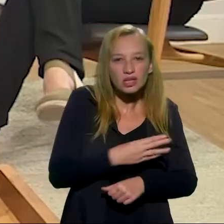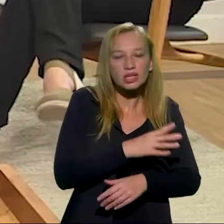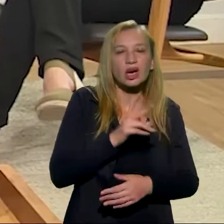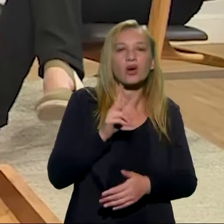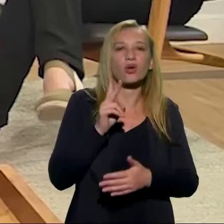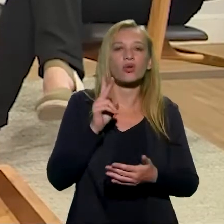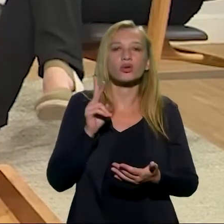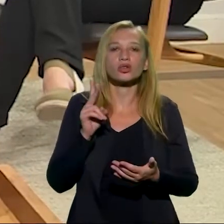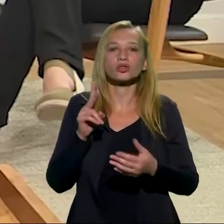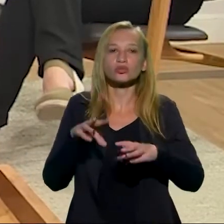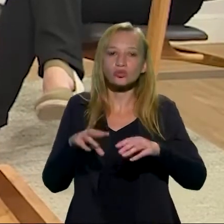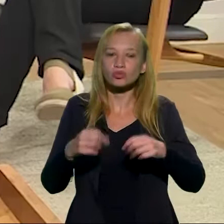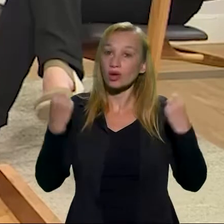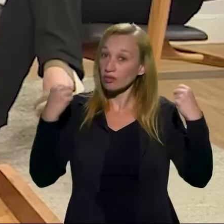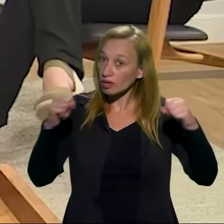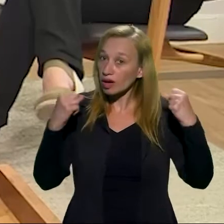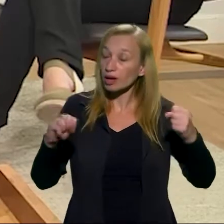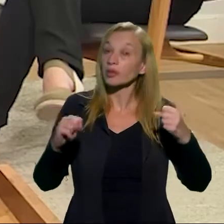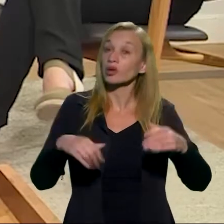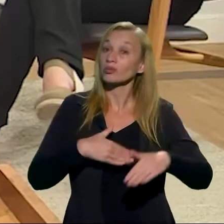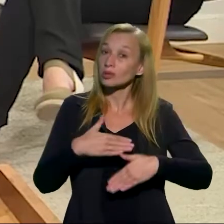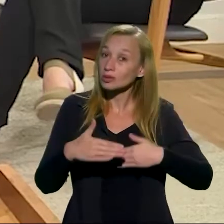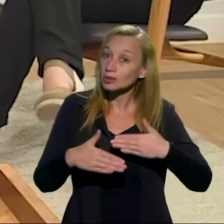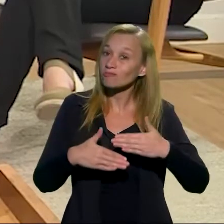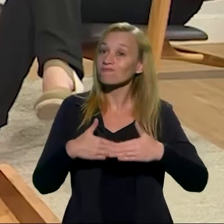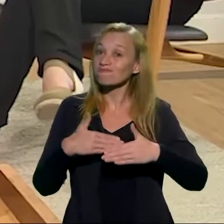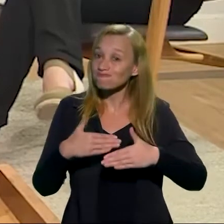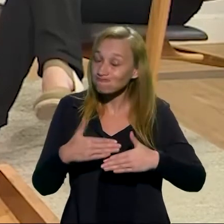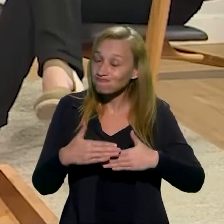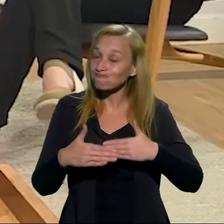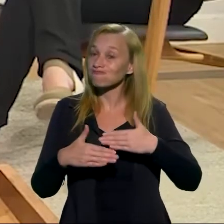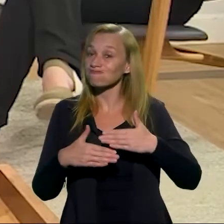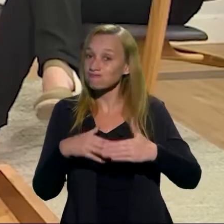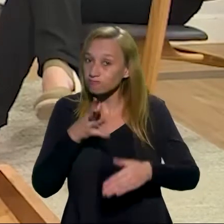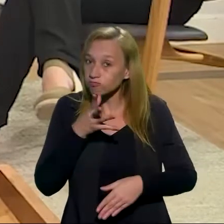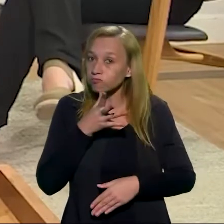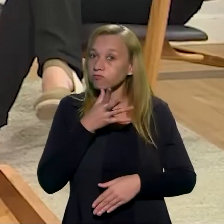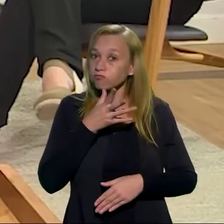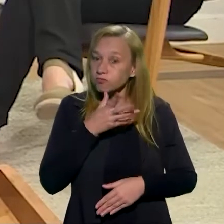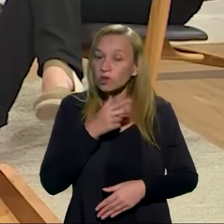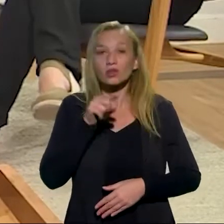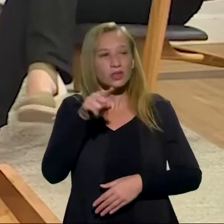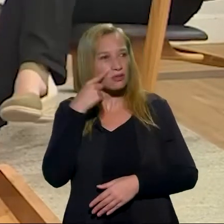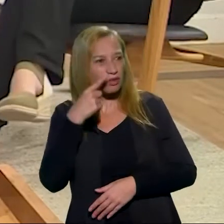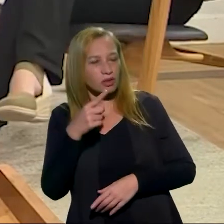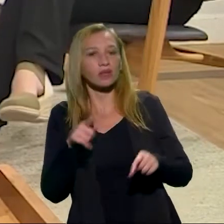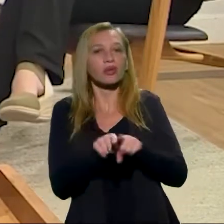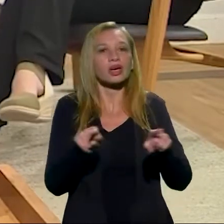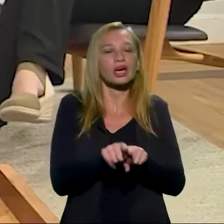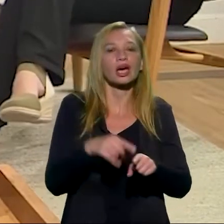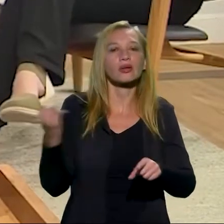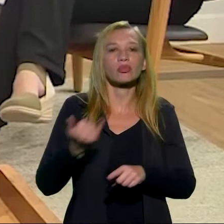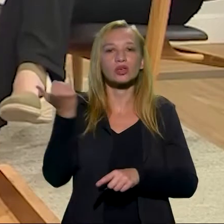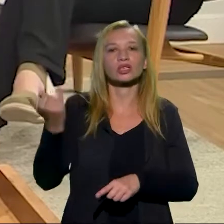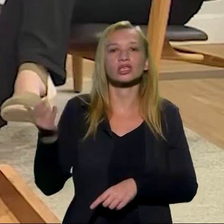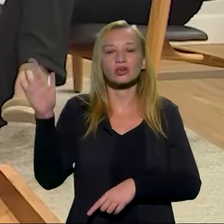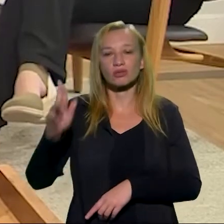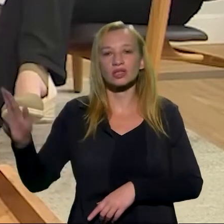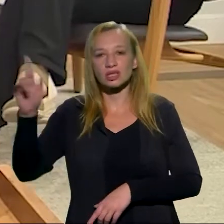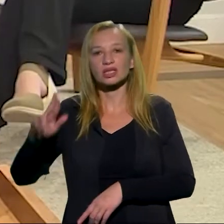mesmo no chão da fábrica, esse processo é mais complicado. E você citou aqui a importância